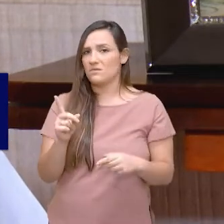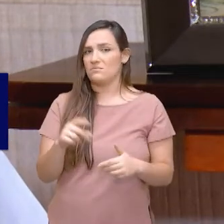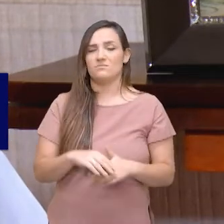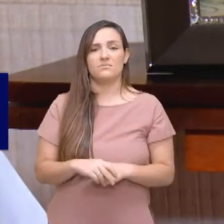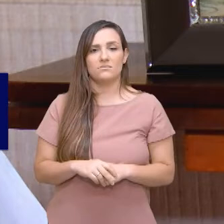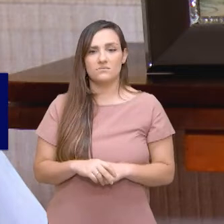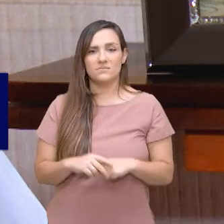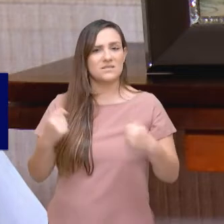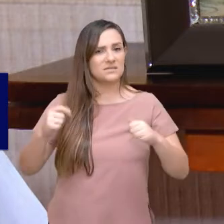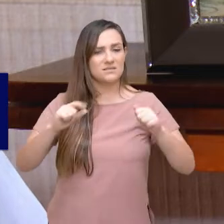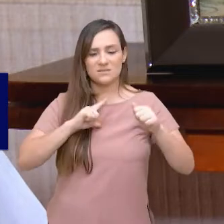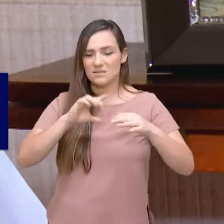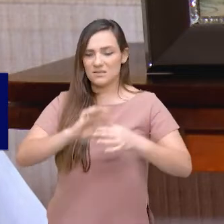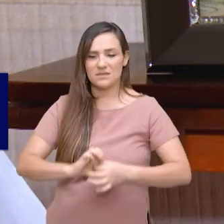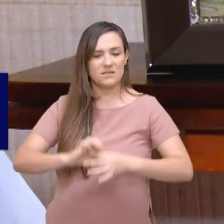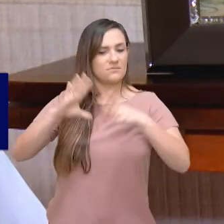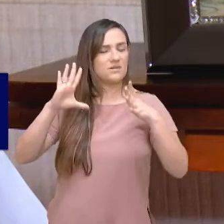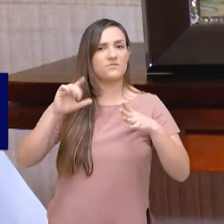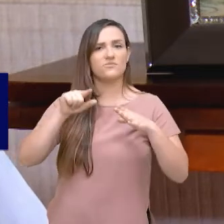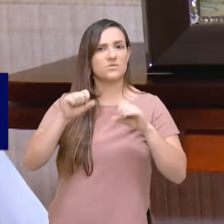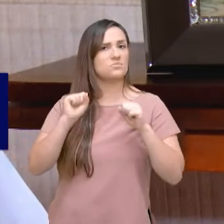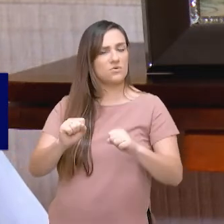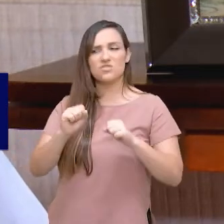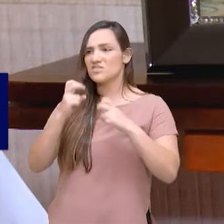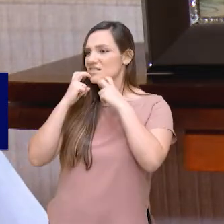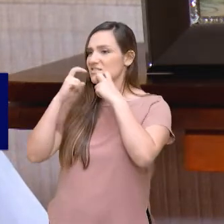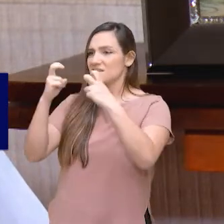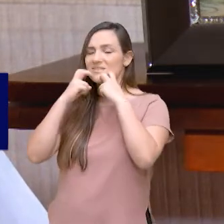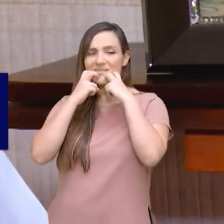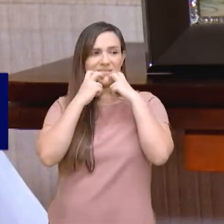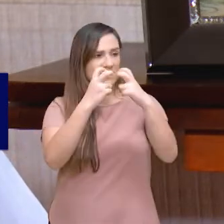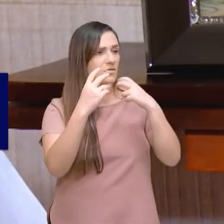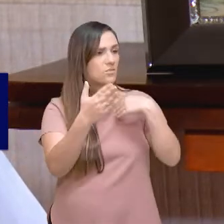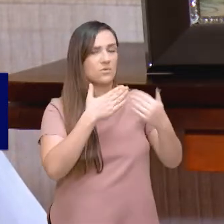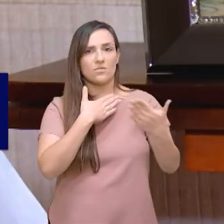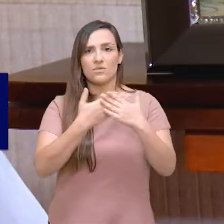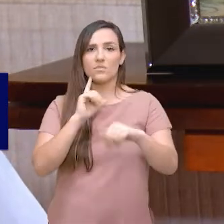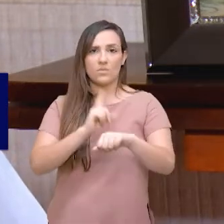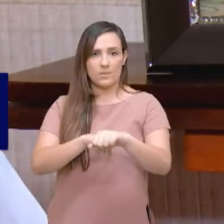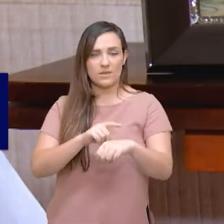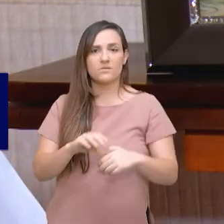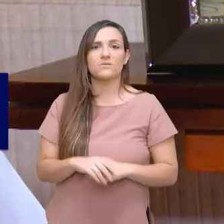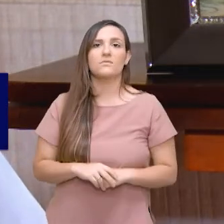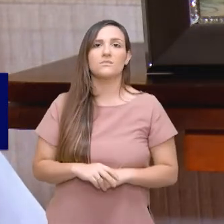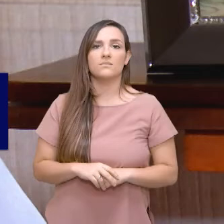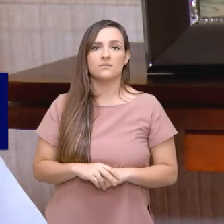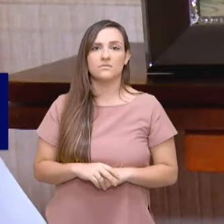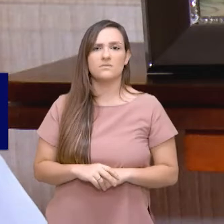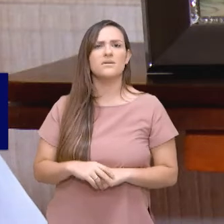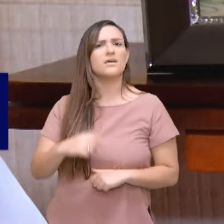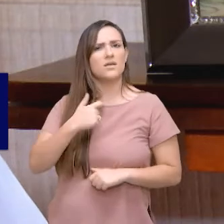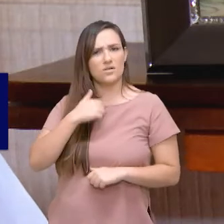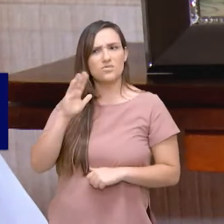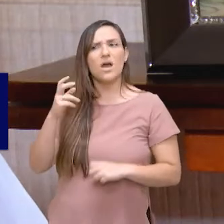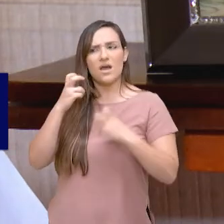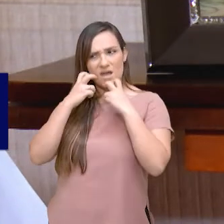que tenha a liberdade de gritar dentro do partido que participa. Como eu